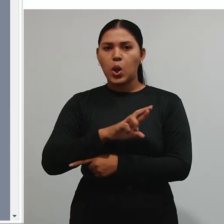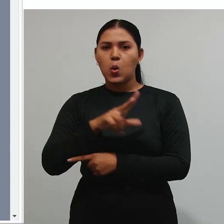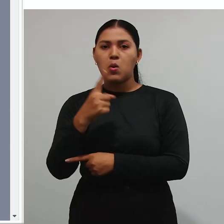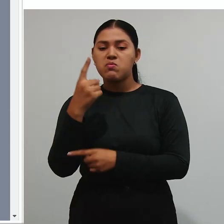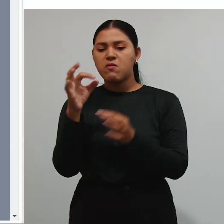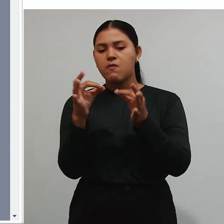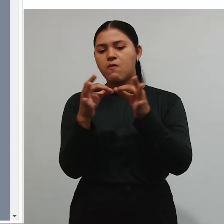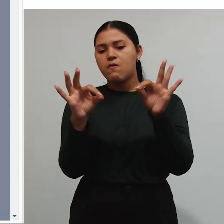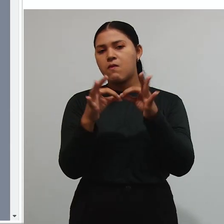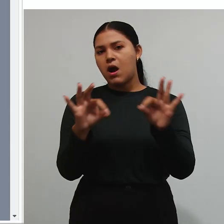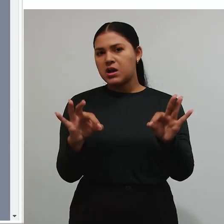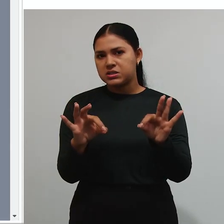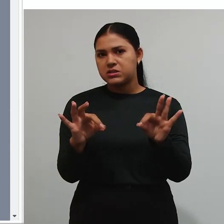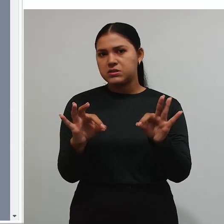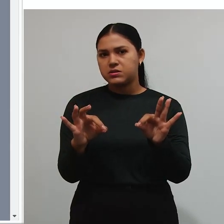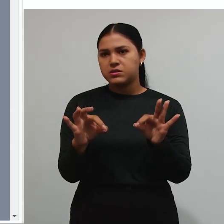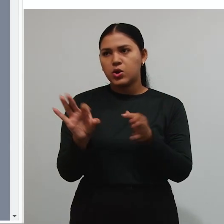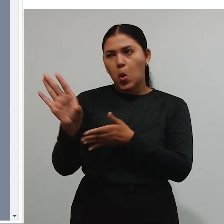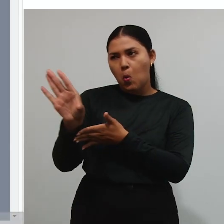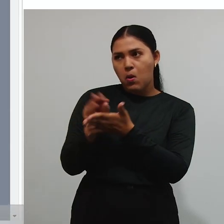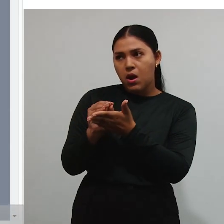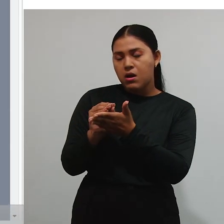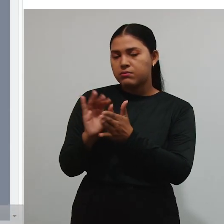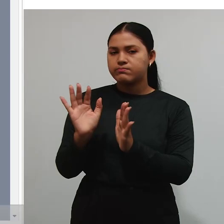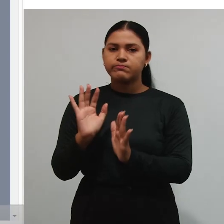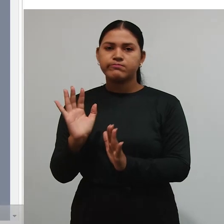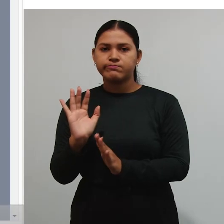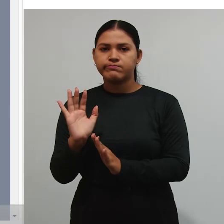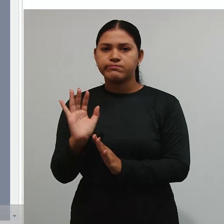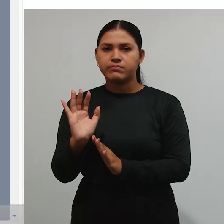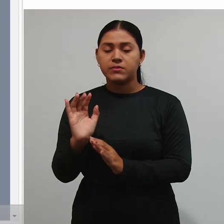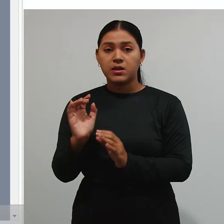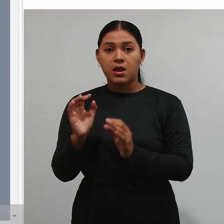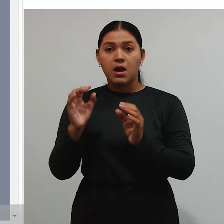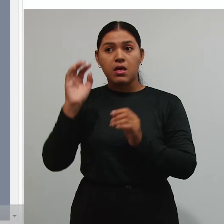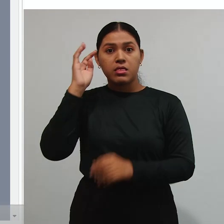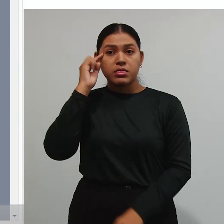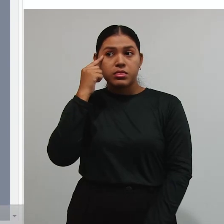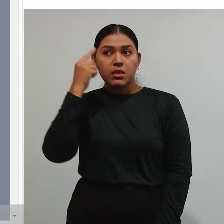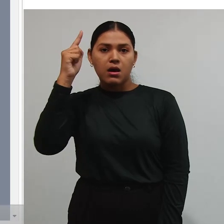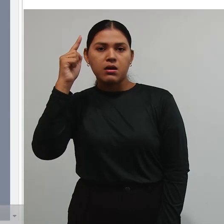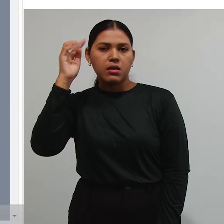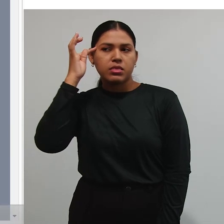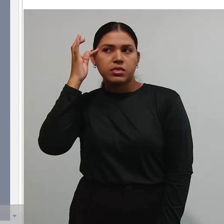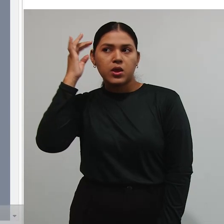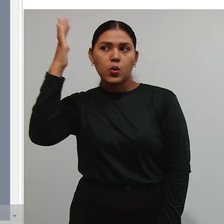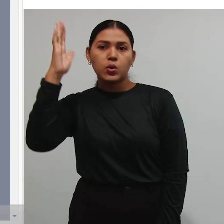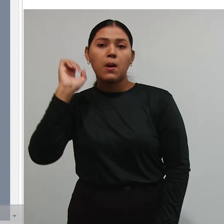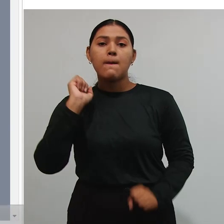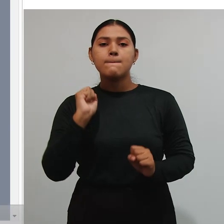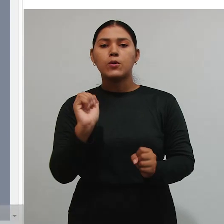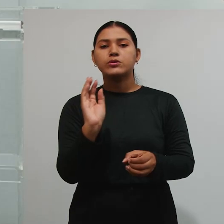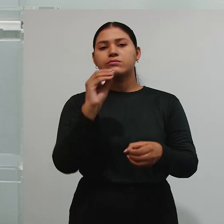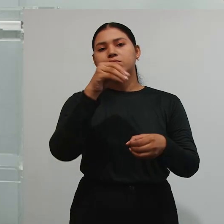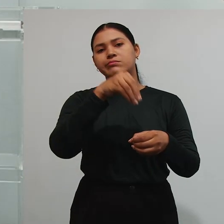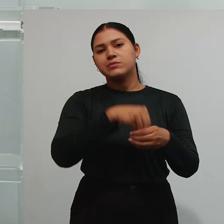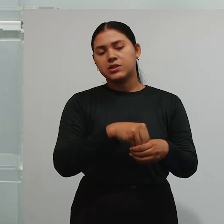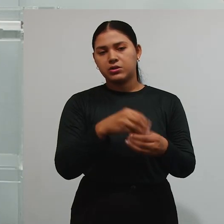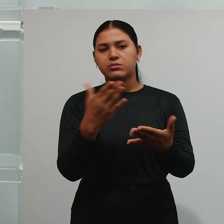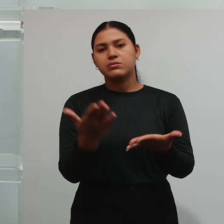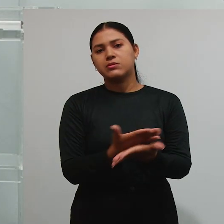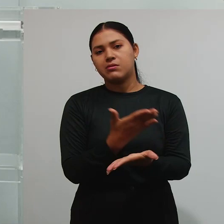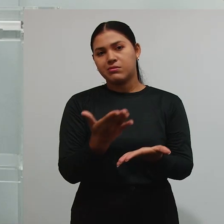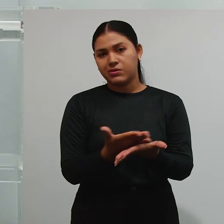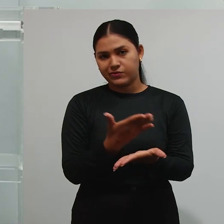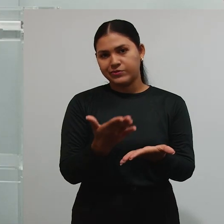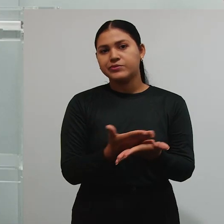página. A ideia pode ser extraída do livro na íntegra ou do capítulo na íntegra. E quando a ideia é extraída,